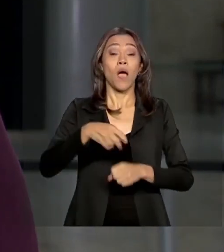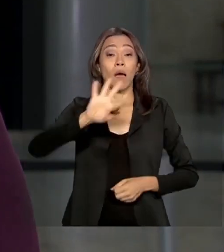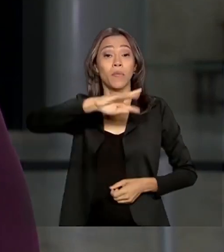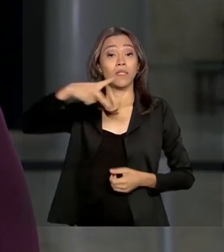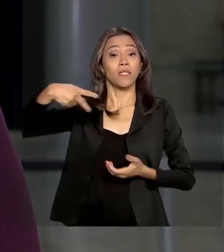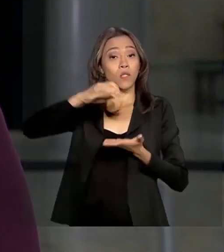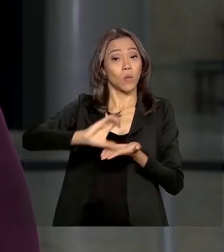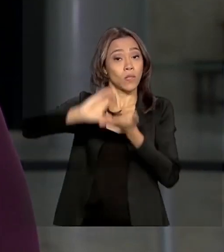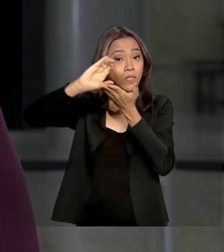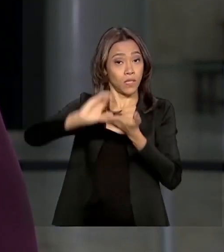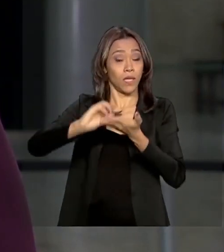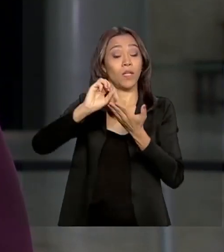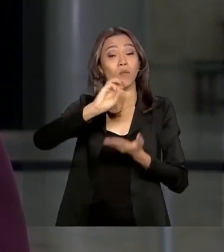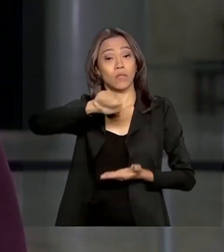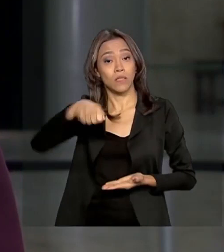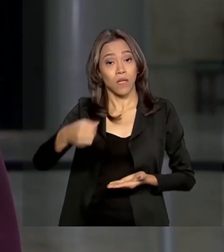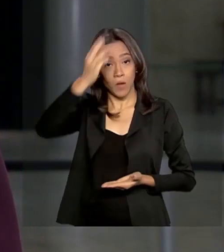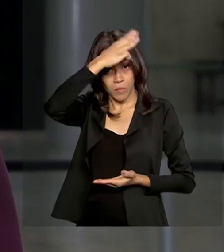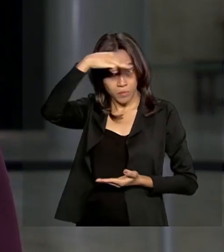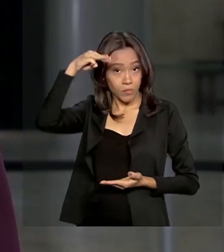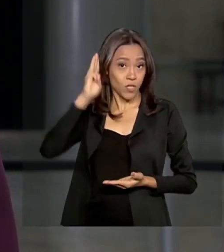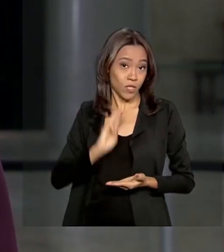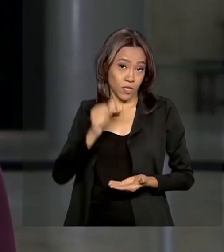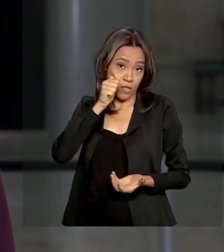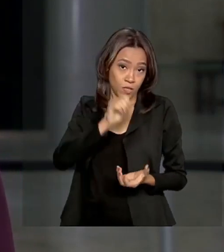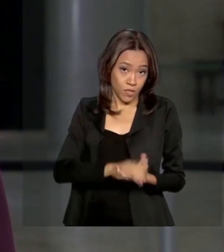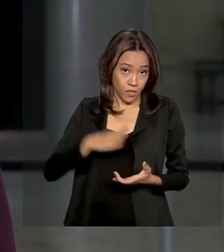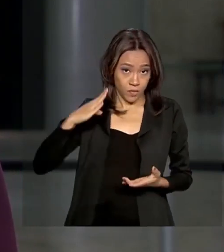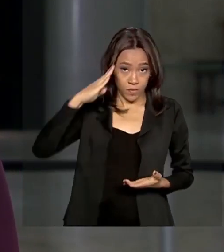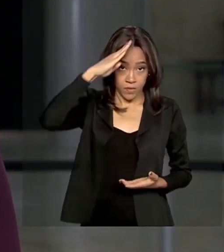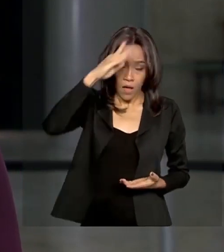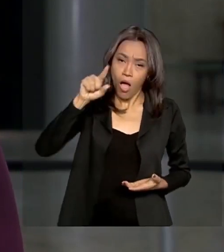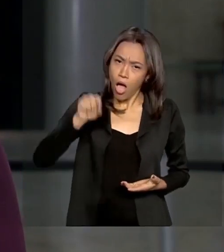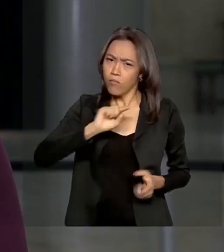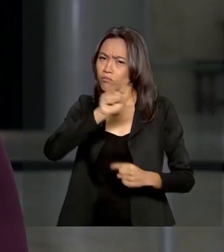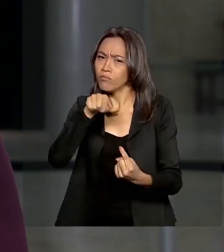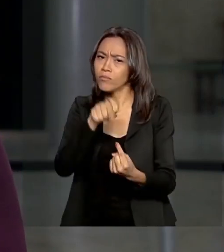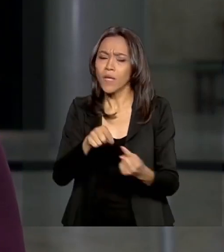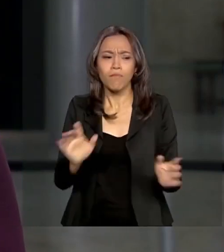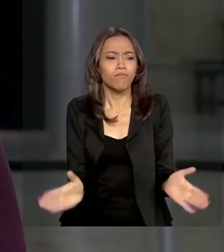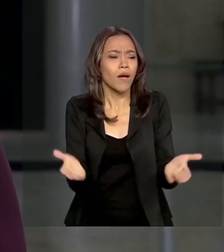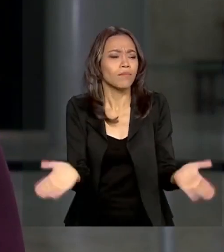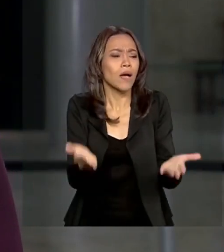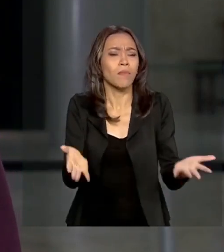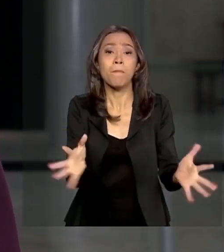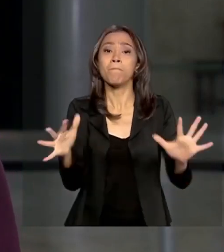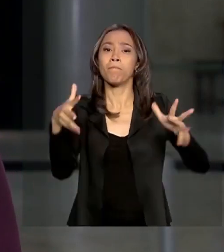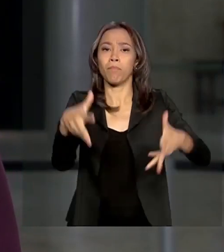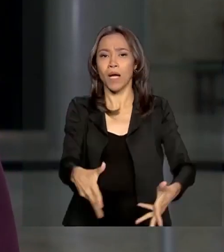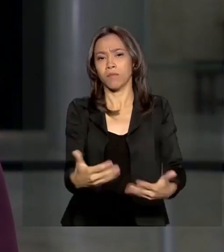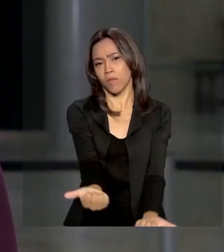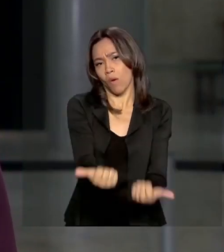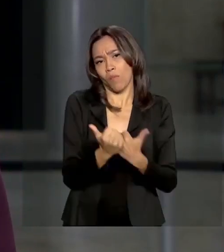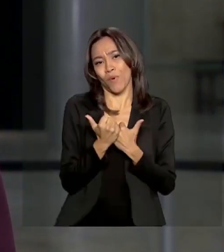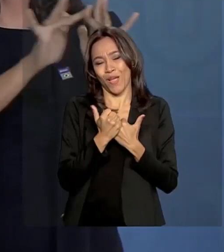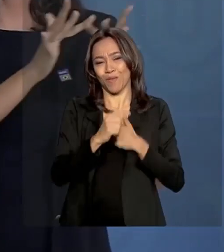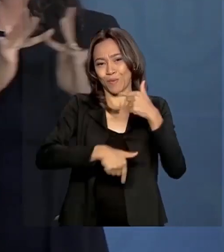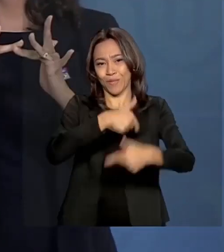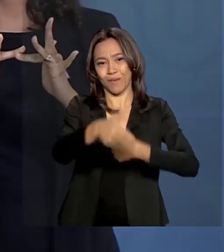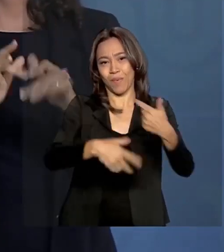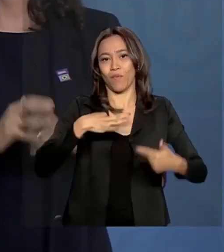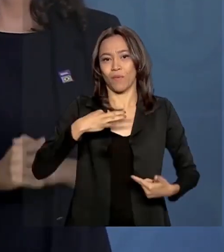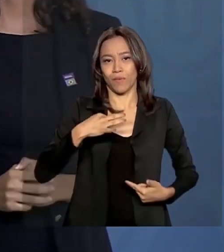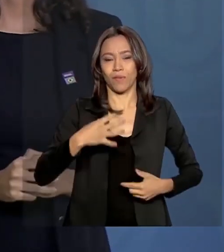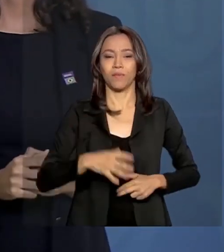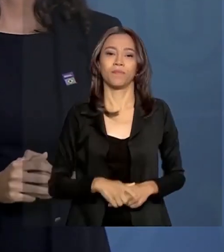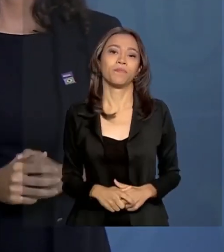Programa, a primeira-dama Michele Bolsonaro, a ideia é aumentar a participação dos brasileiros em ações voluntárias.